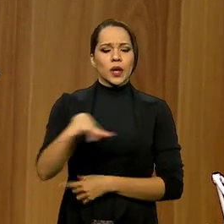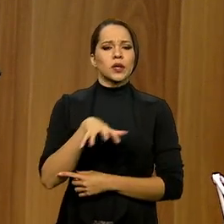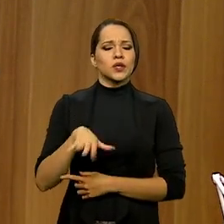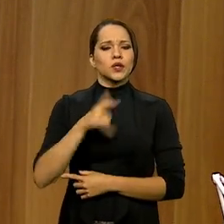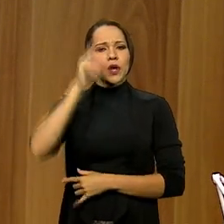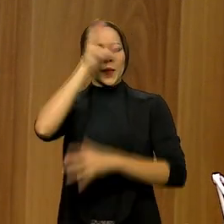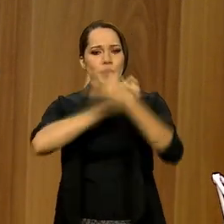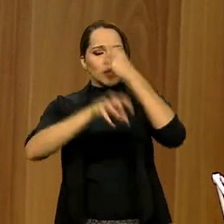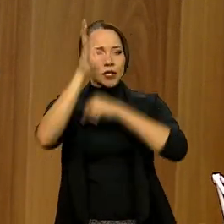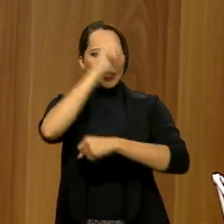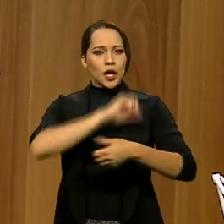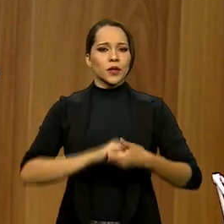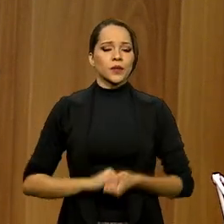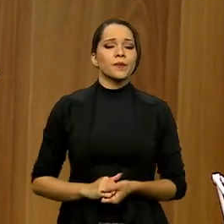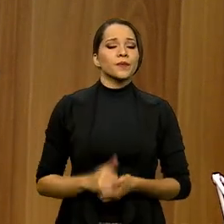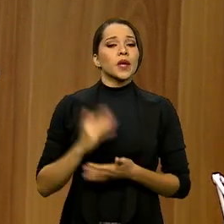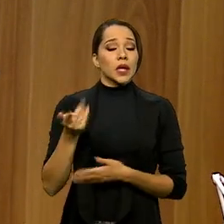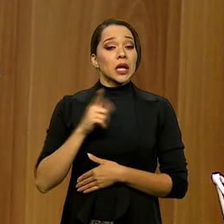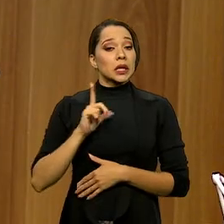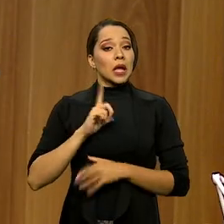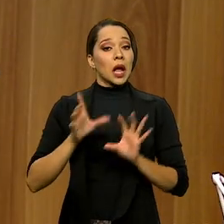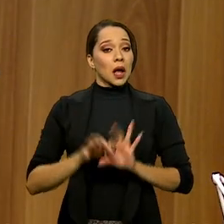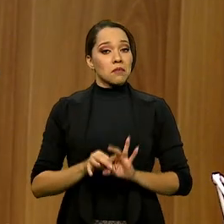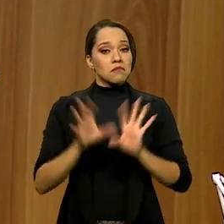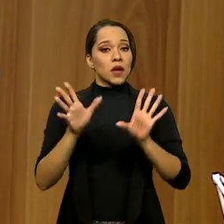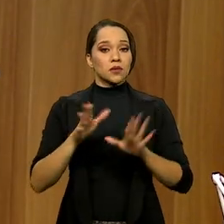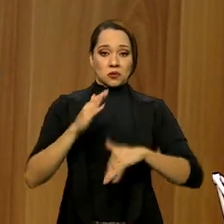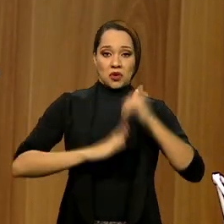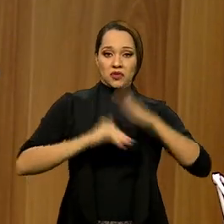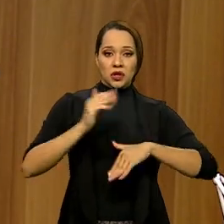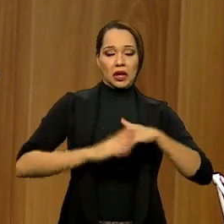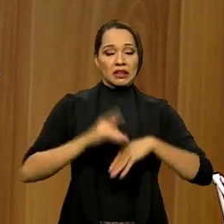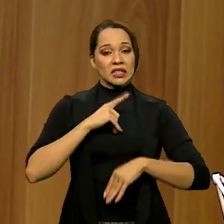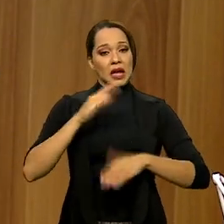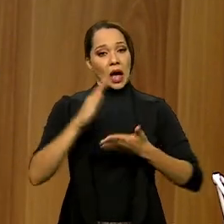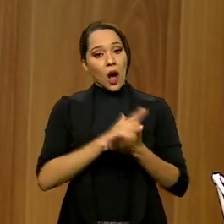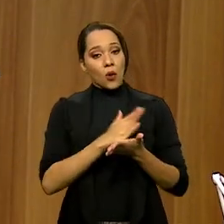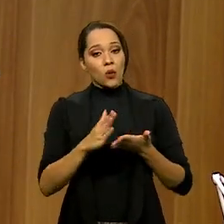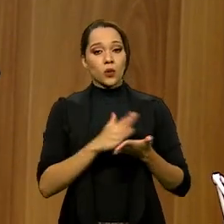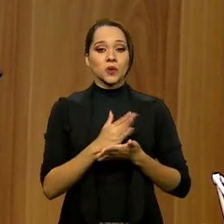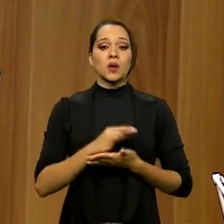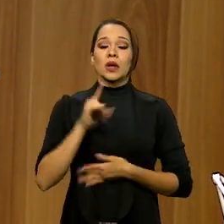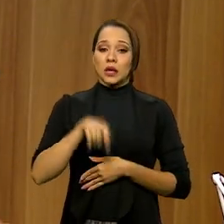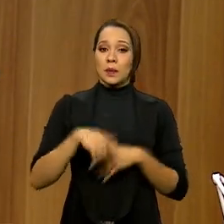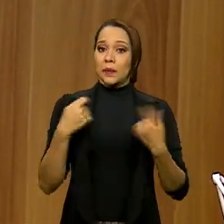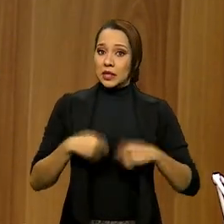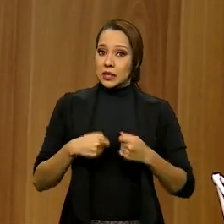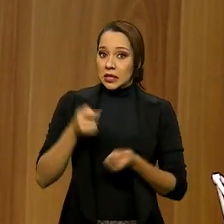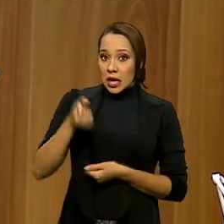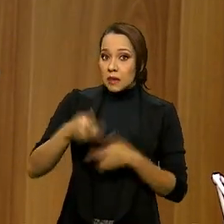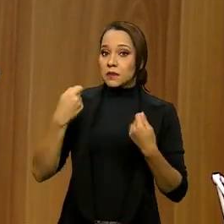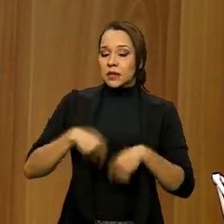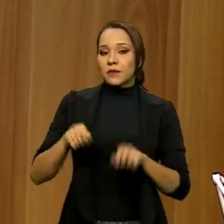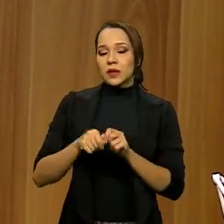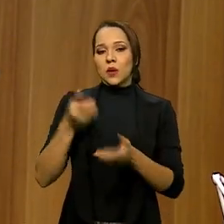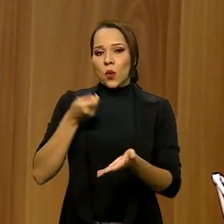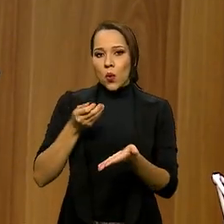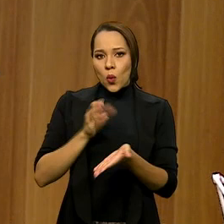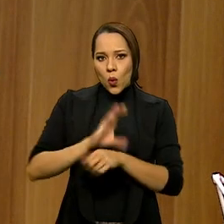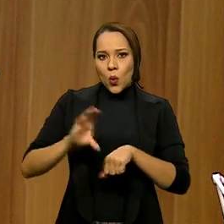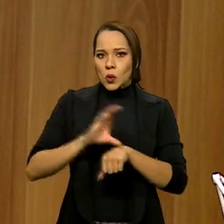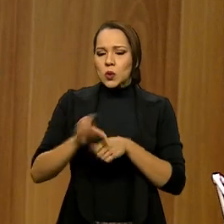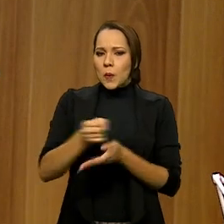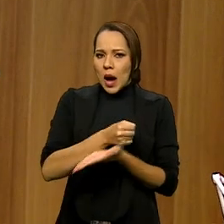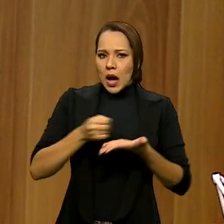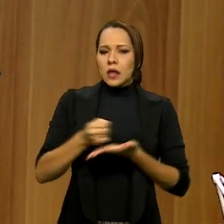de aprendizagem, que está aberto. Nossos profissionais têm alguns que são exigido deles que eles façam, que é o básico, né, que agora